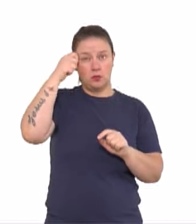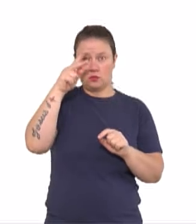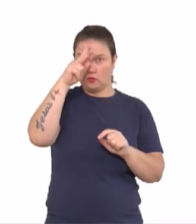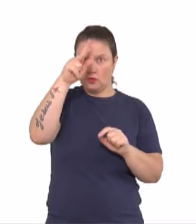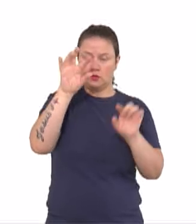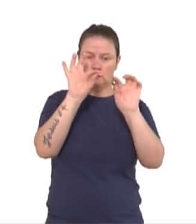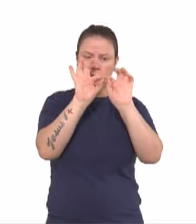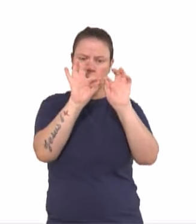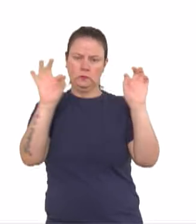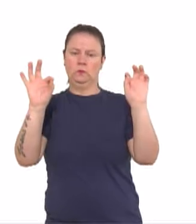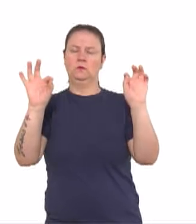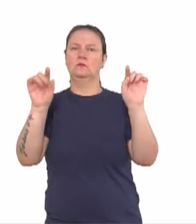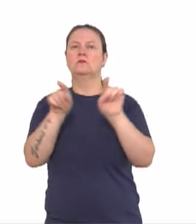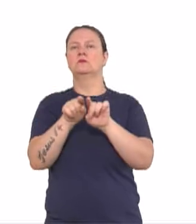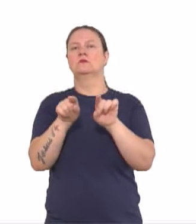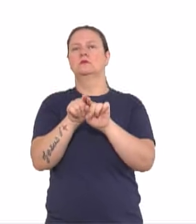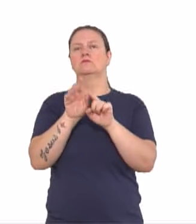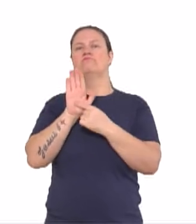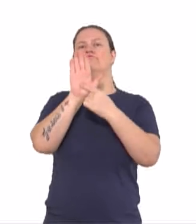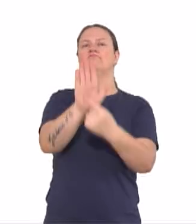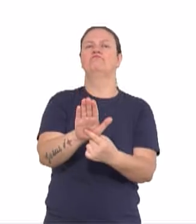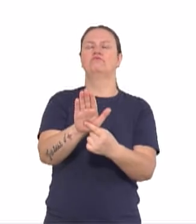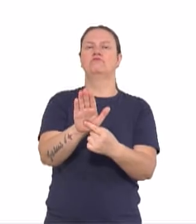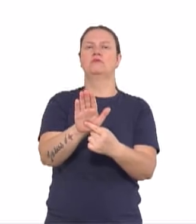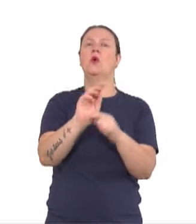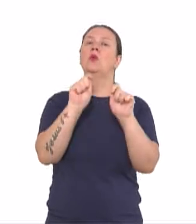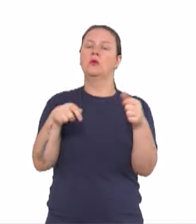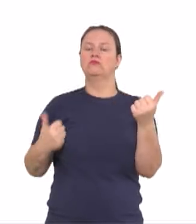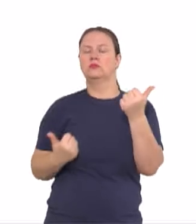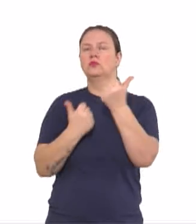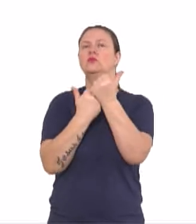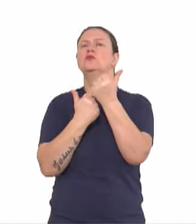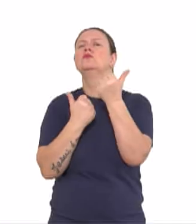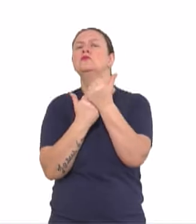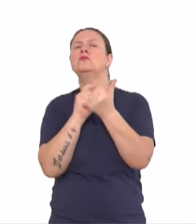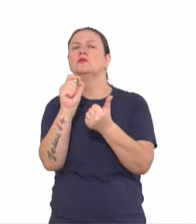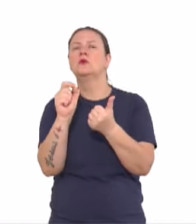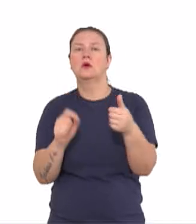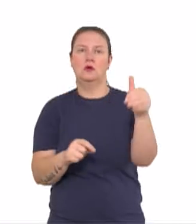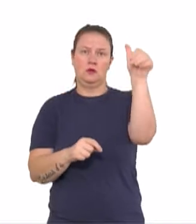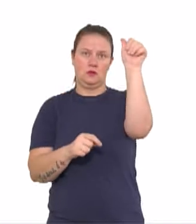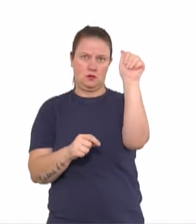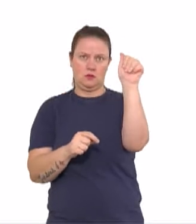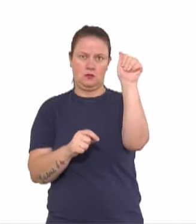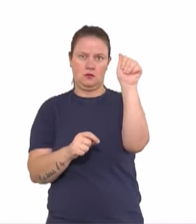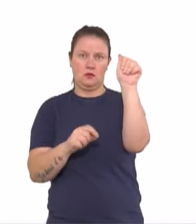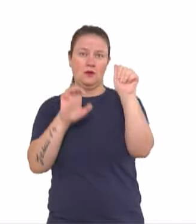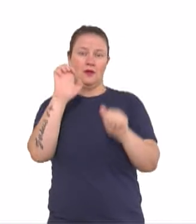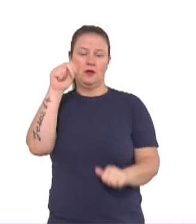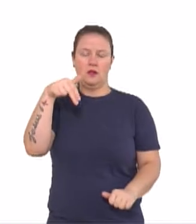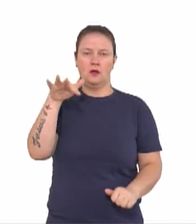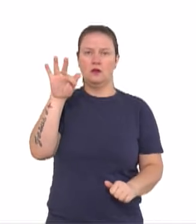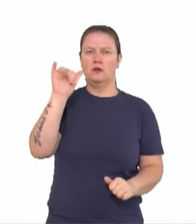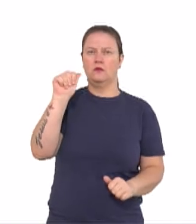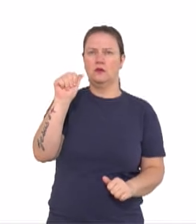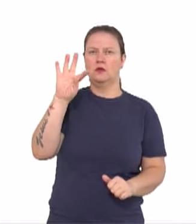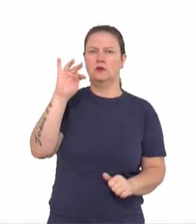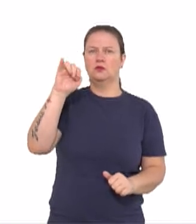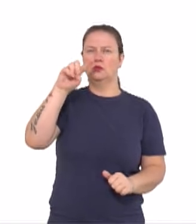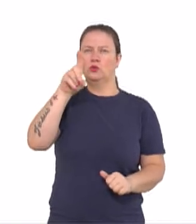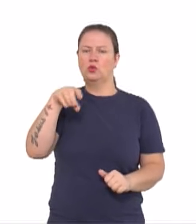também. Então, essa palavra em destaque, ela pode ser substituída por A, enfatizou. Será